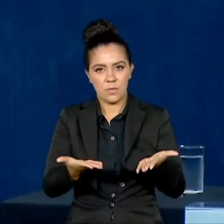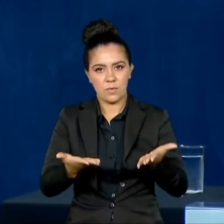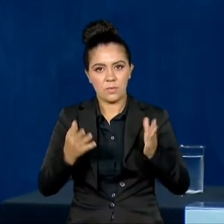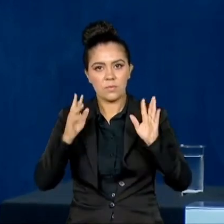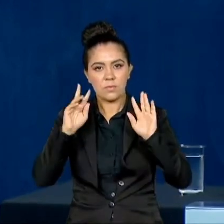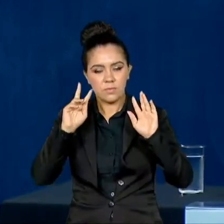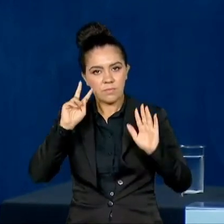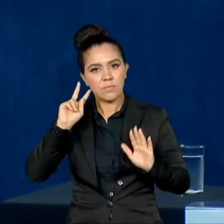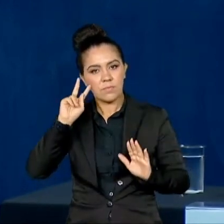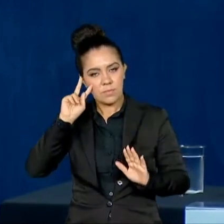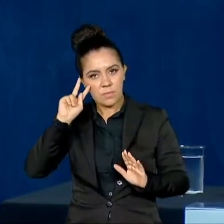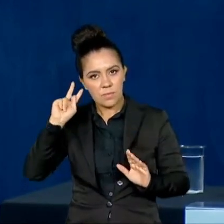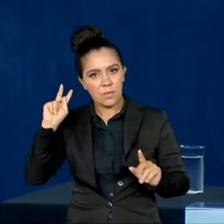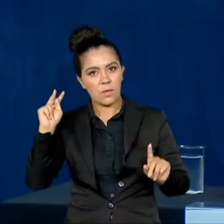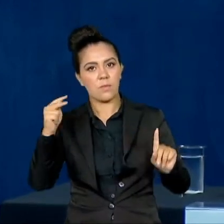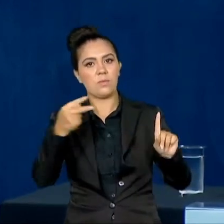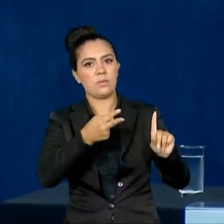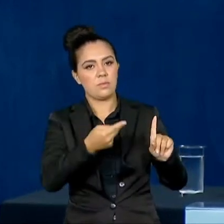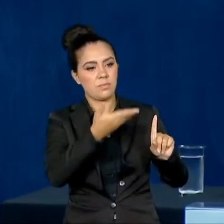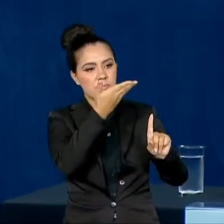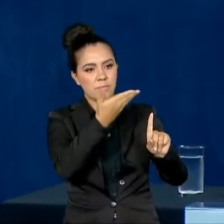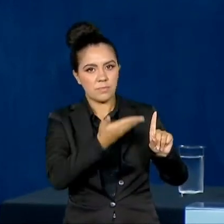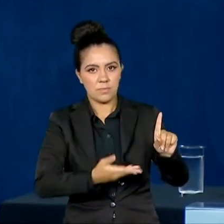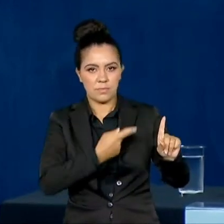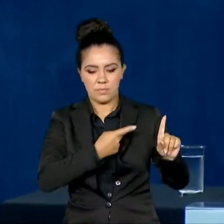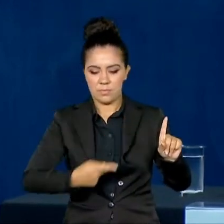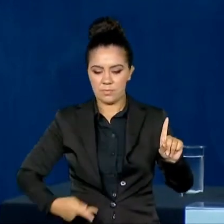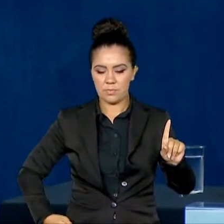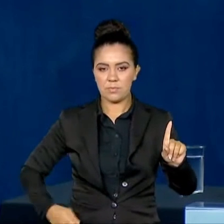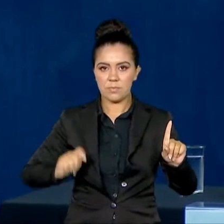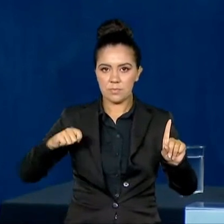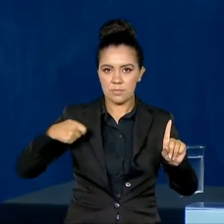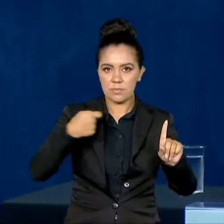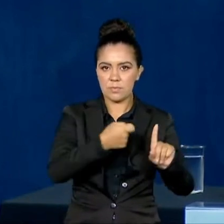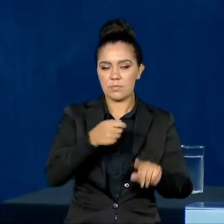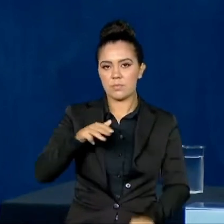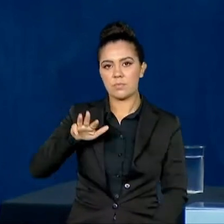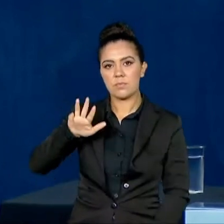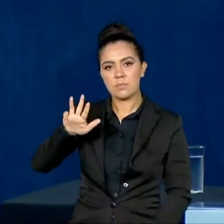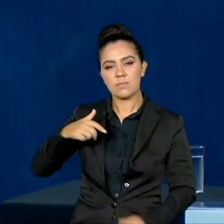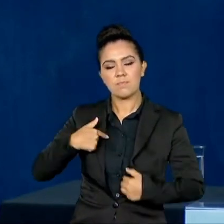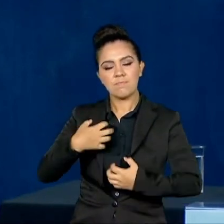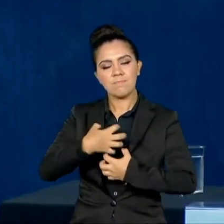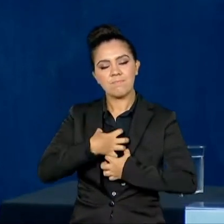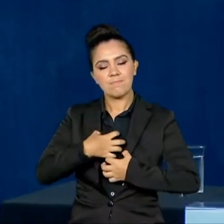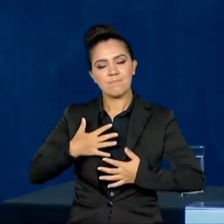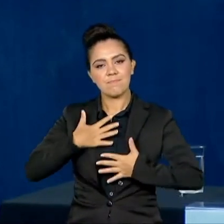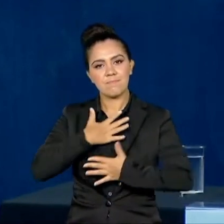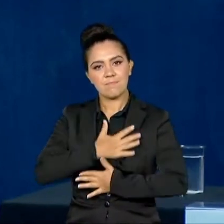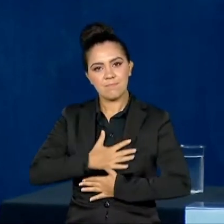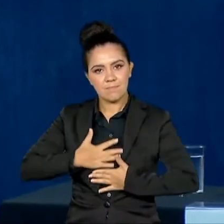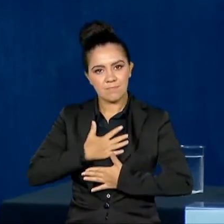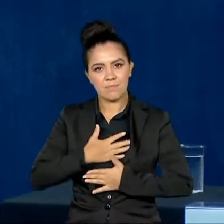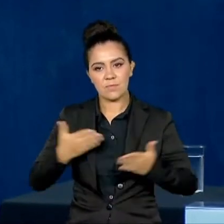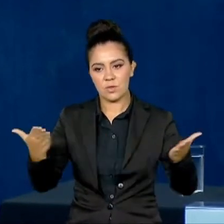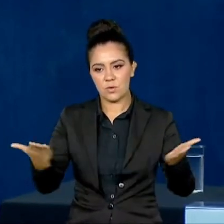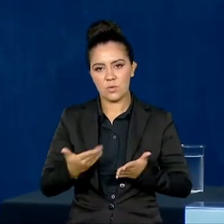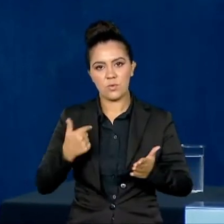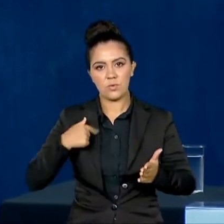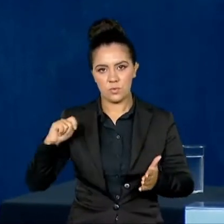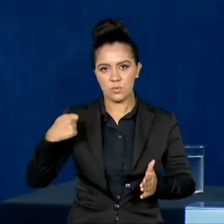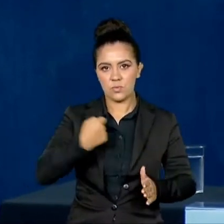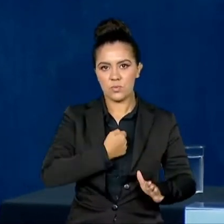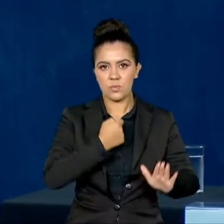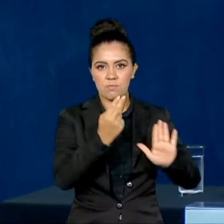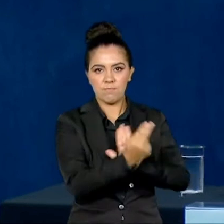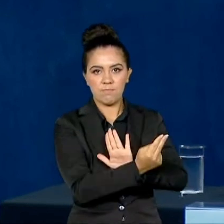senhor presidente da República, Luiz Inácio Lula da Silva, pela honra com que me distinguiu, nomeando-me para o cargo que